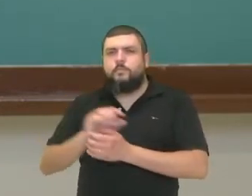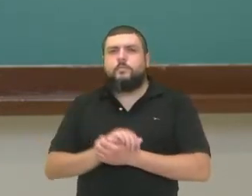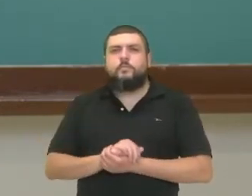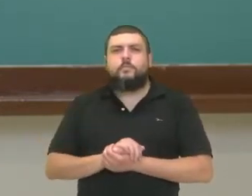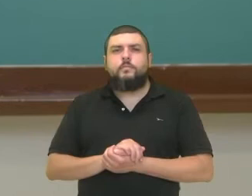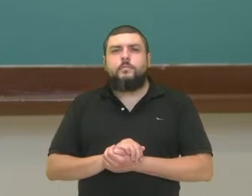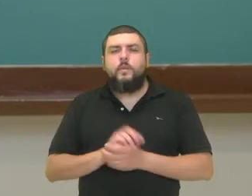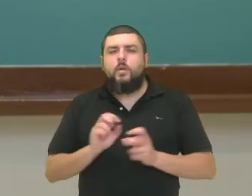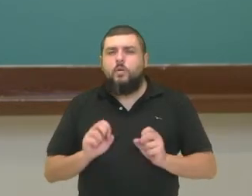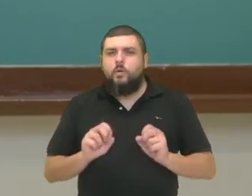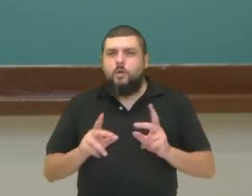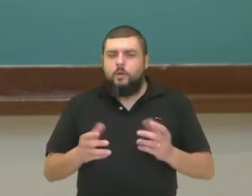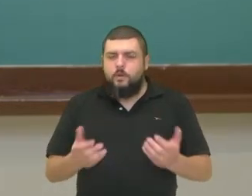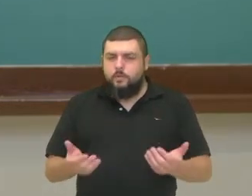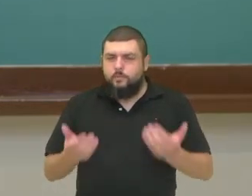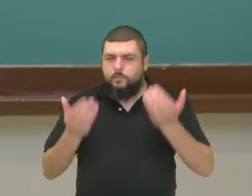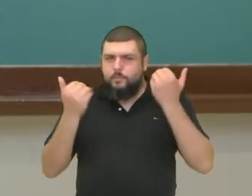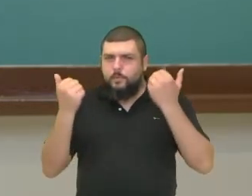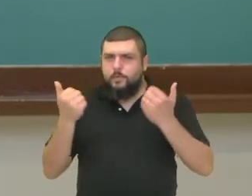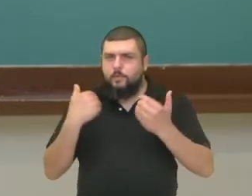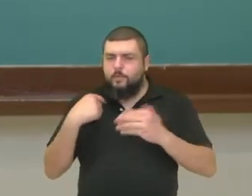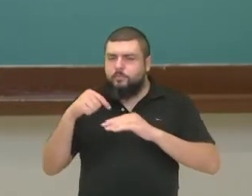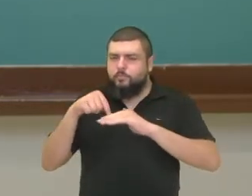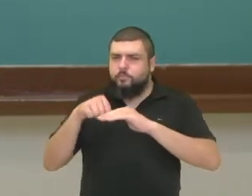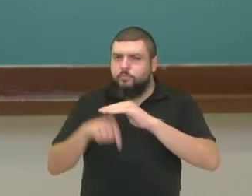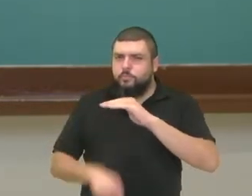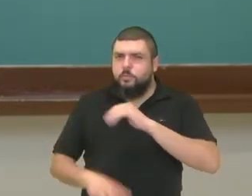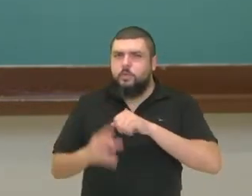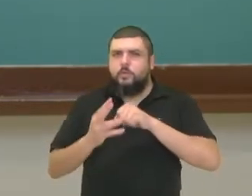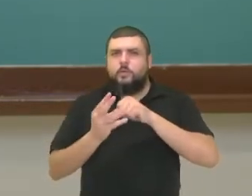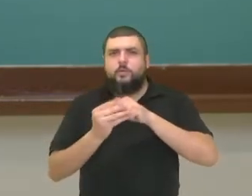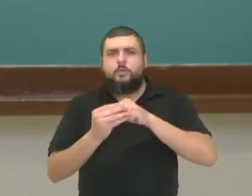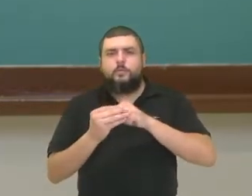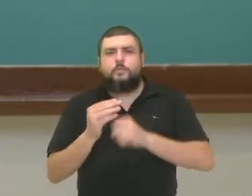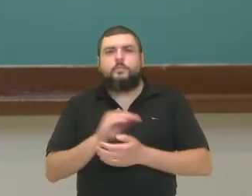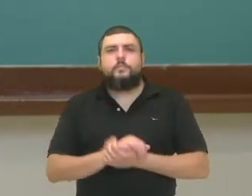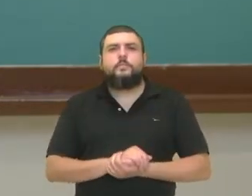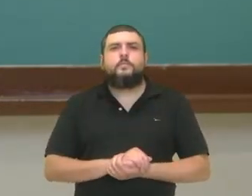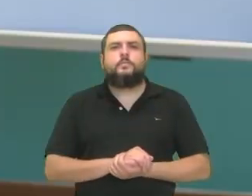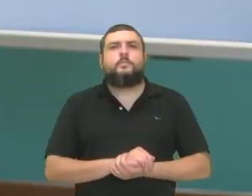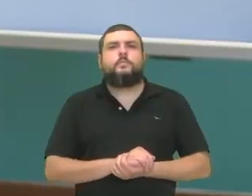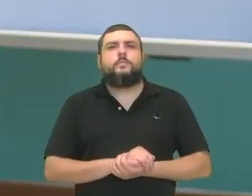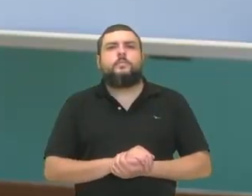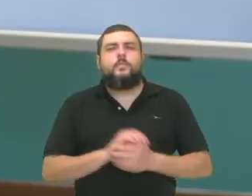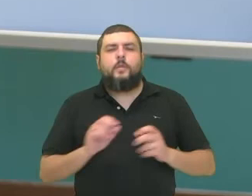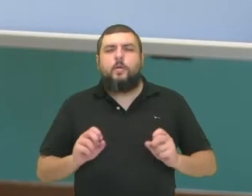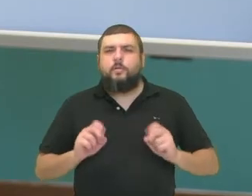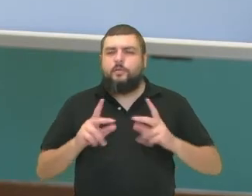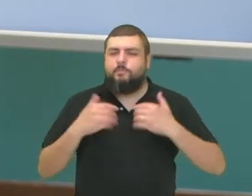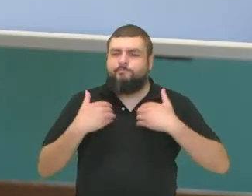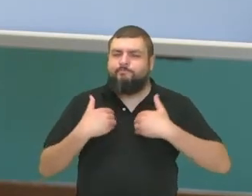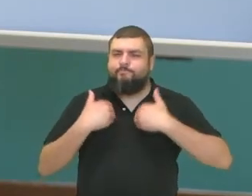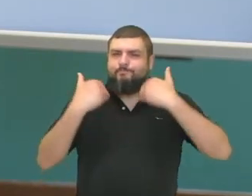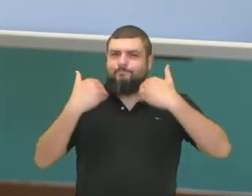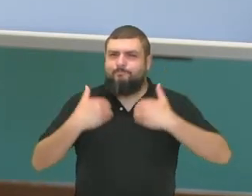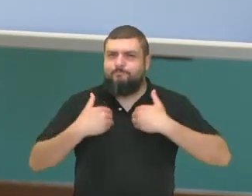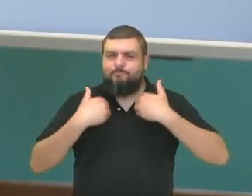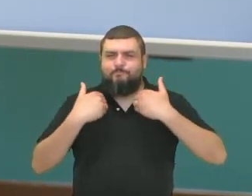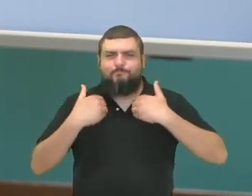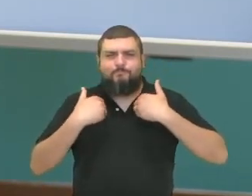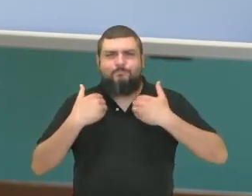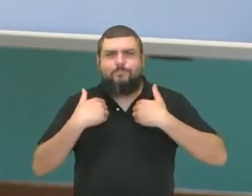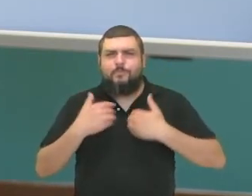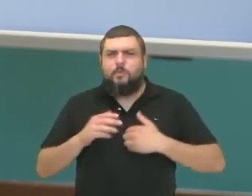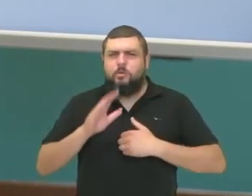mergulhar neste oceano de conhecimento. Ah, professor, tô animado, professor. Tô animado, professor. Fiz minha inscrição, professor,